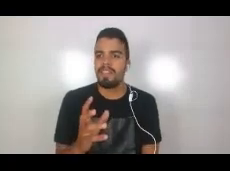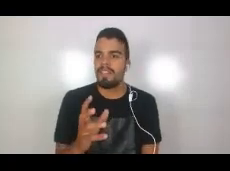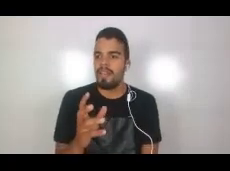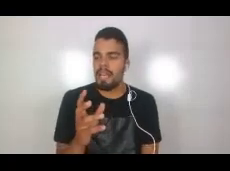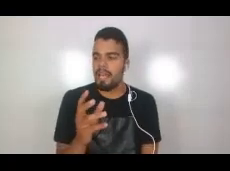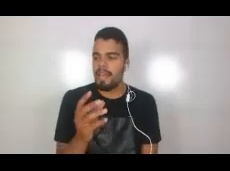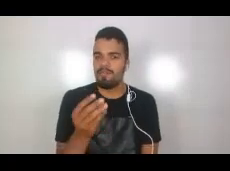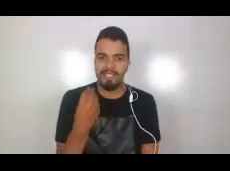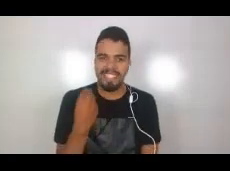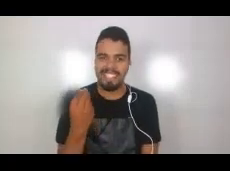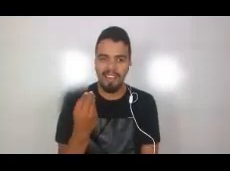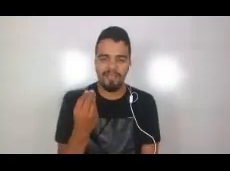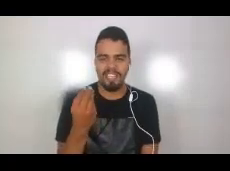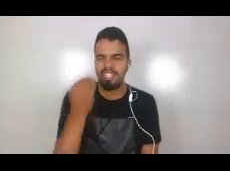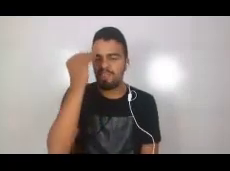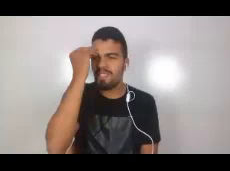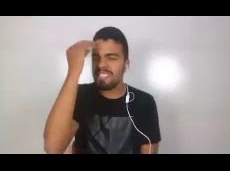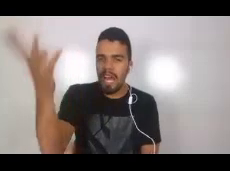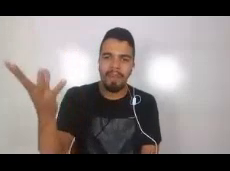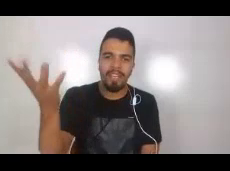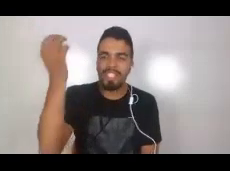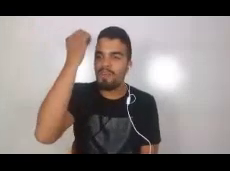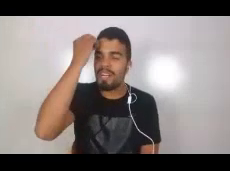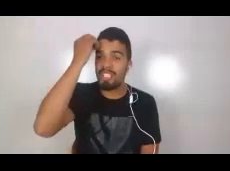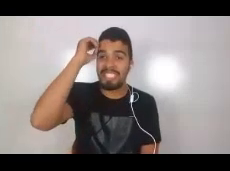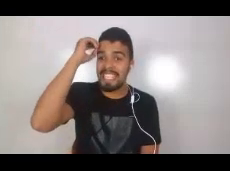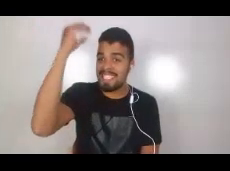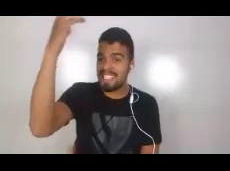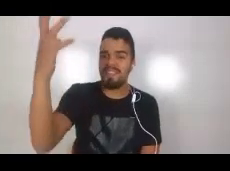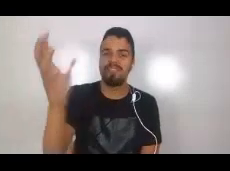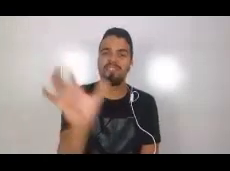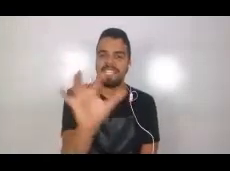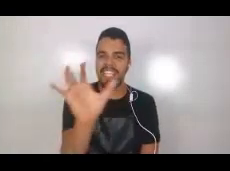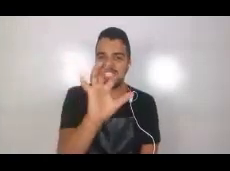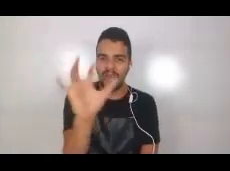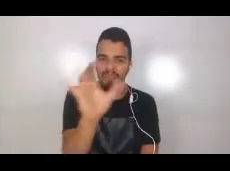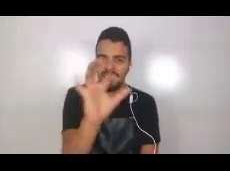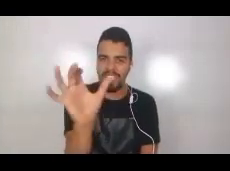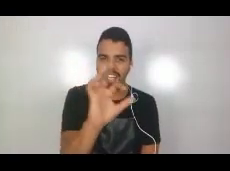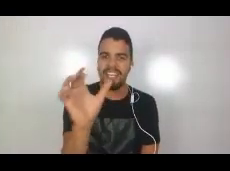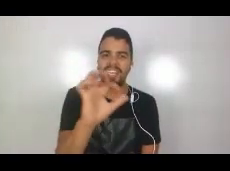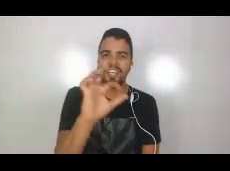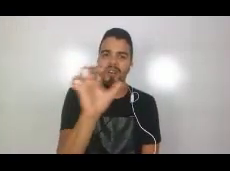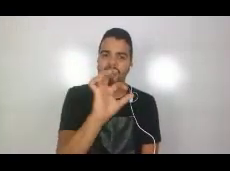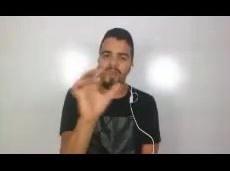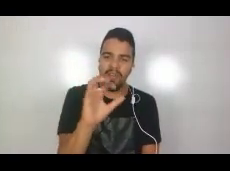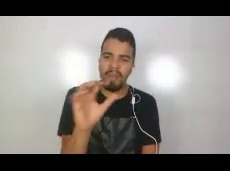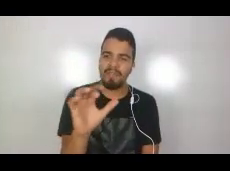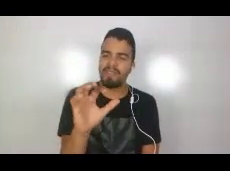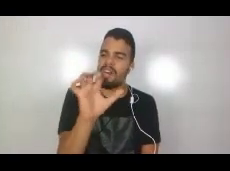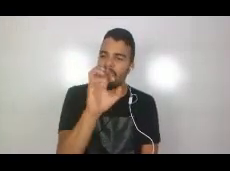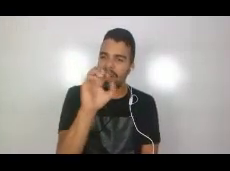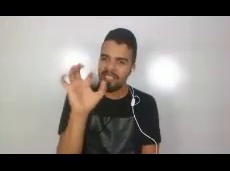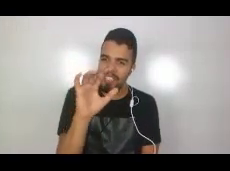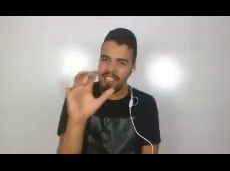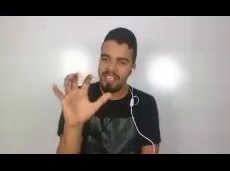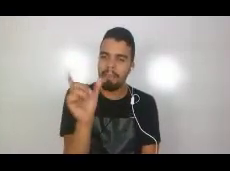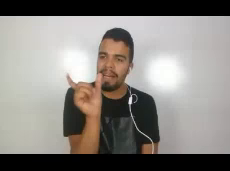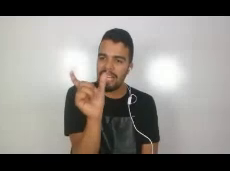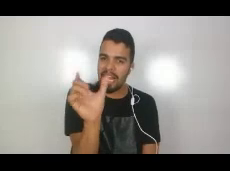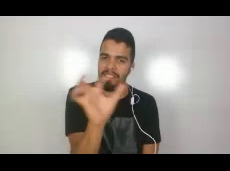sabe um sinal, quando a gente não sabe, ou a gente esqueceu, a gente utiliza a datilologia, né? O alfabeto manual